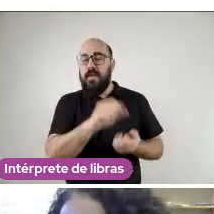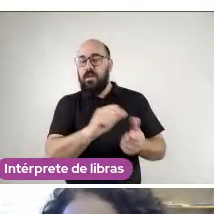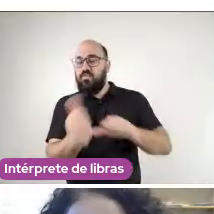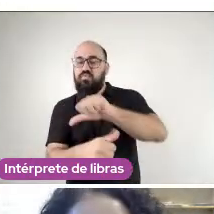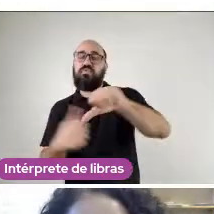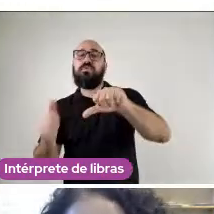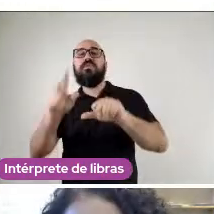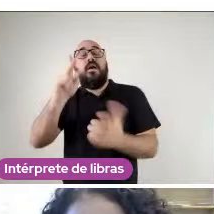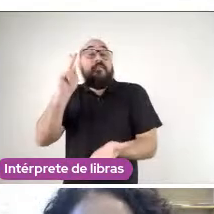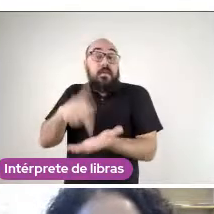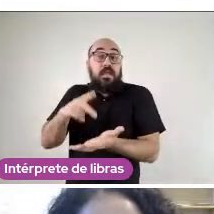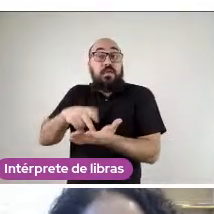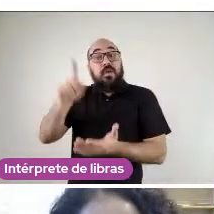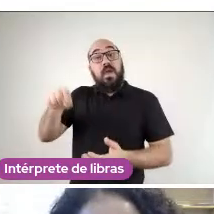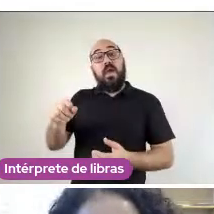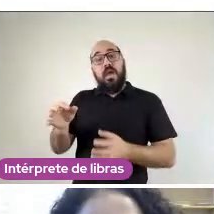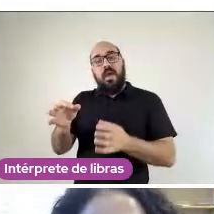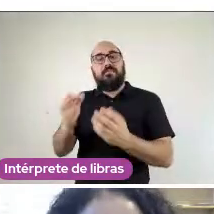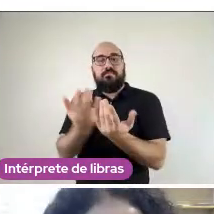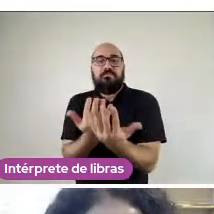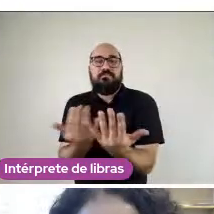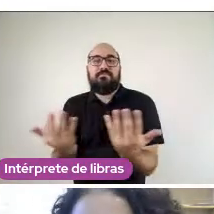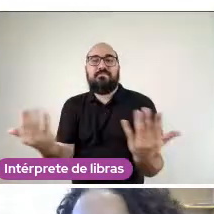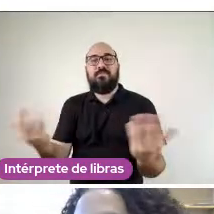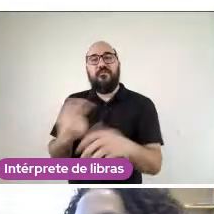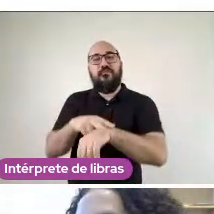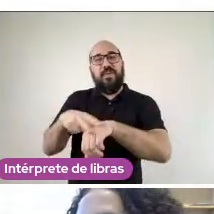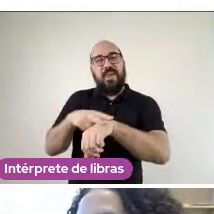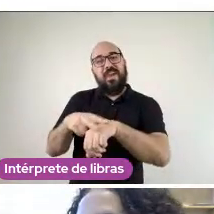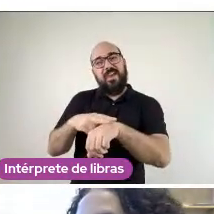que estão presentes há muito tempo.